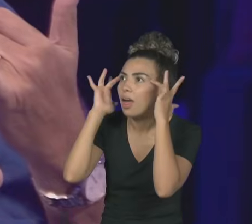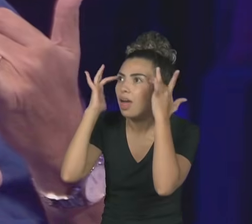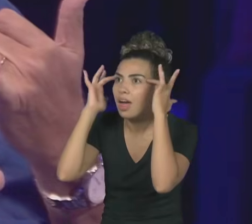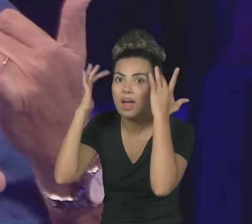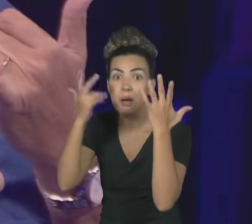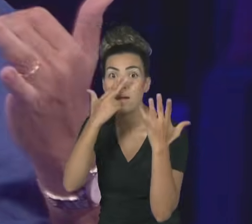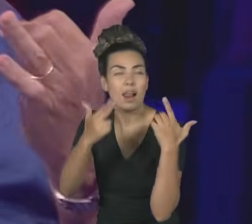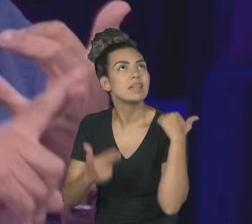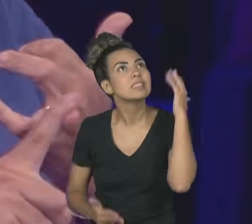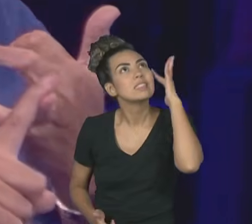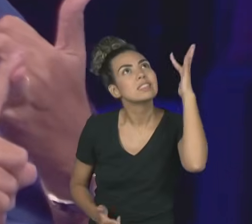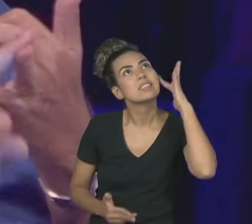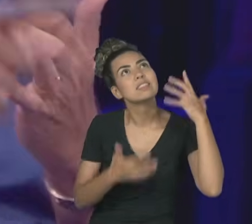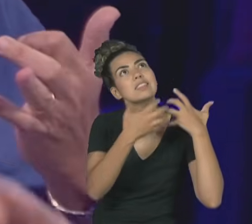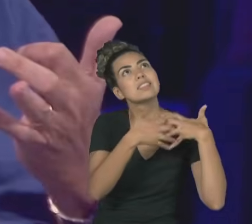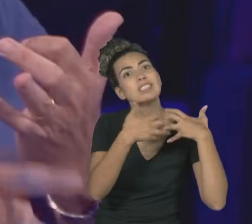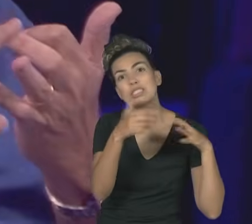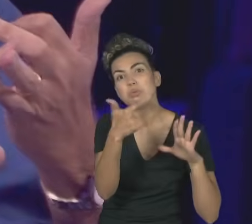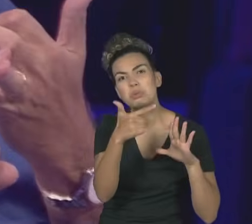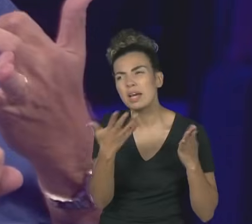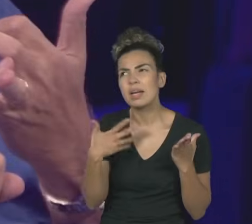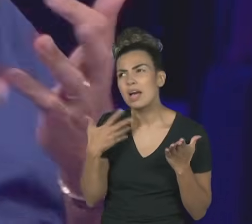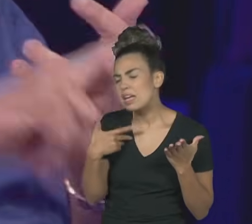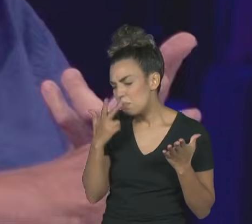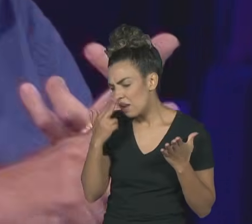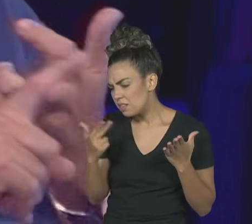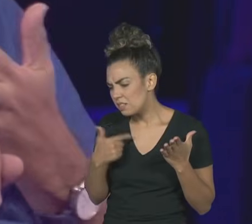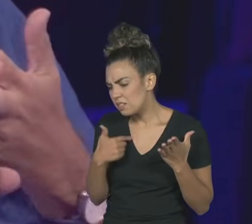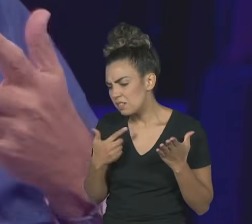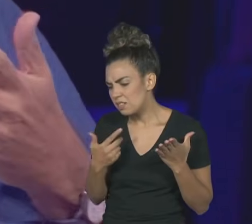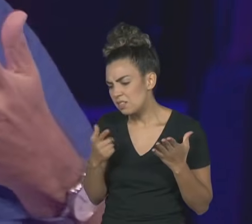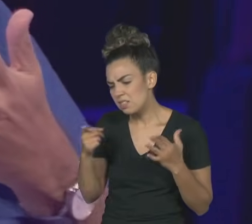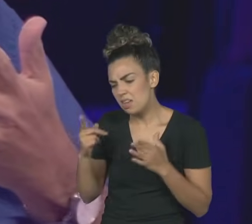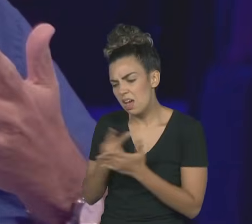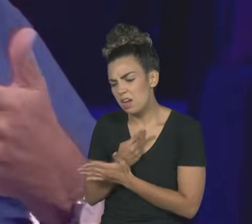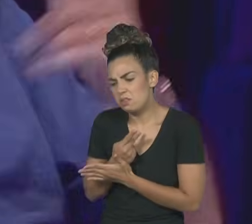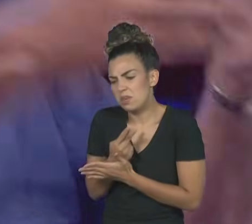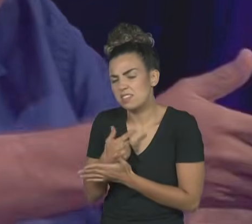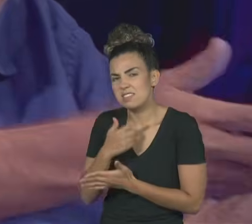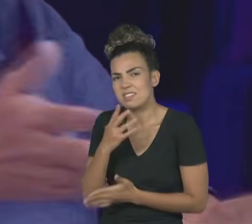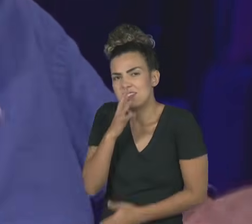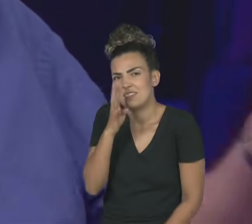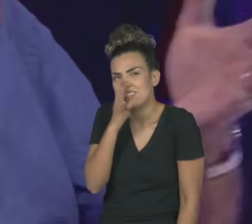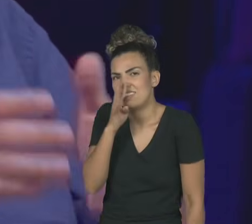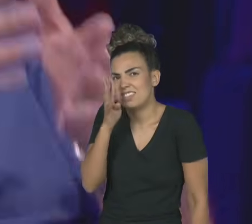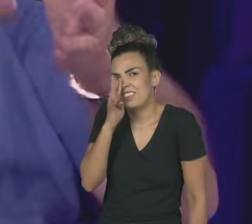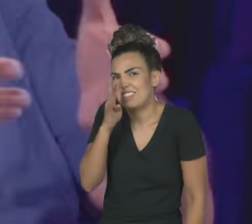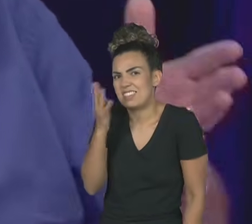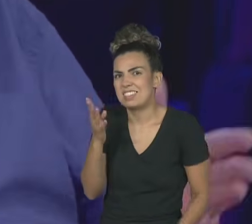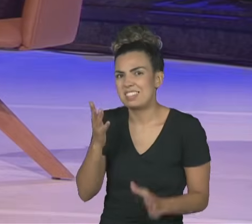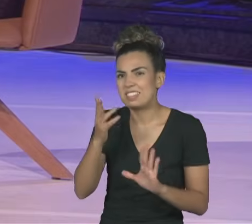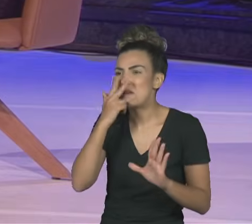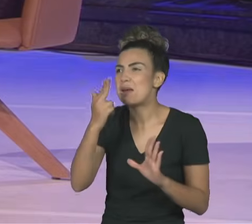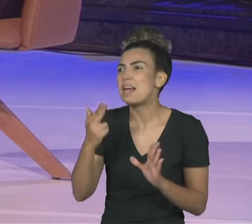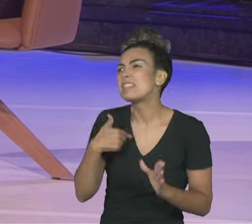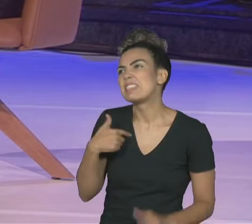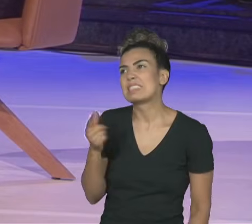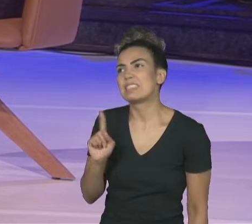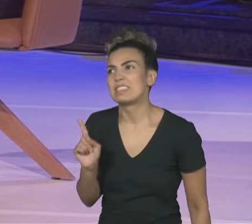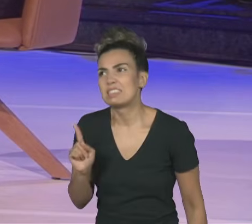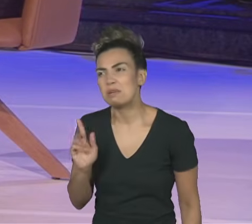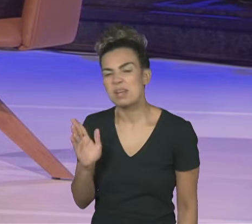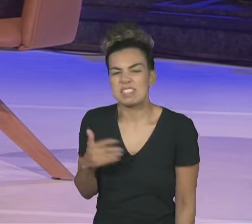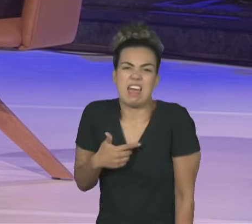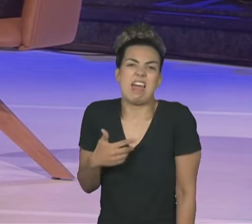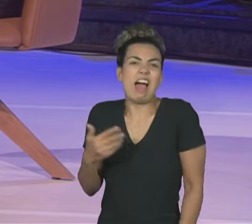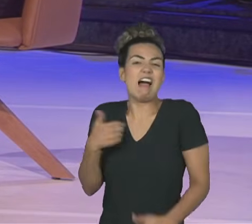de pensar, você sabe que está fazendo bobagem, mas faz. Não liga para ele, liga para mim. Não liga para ele. A pessoa faz, ela